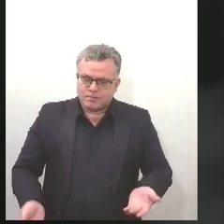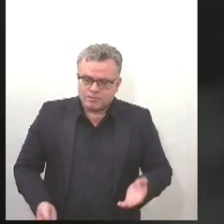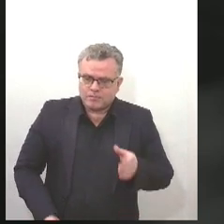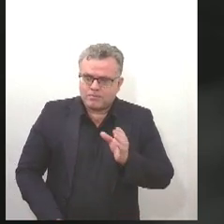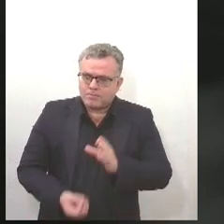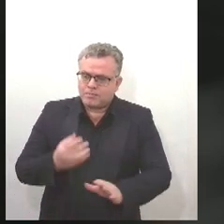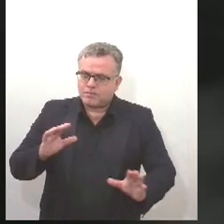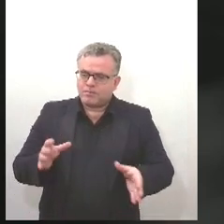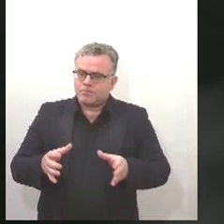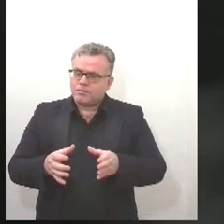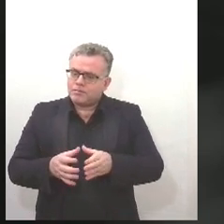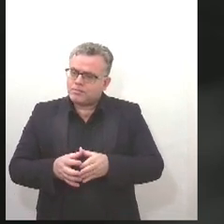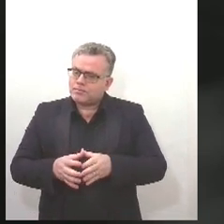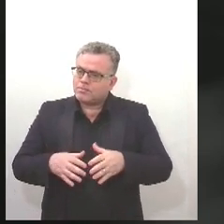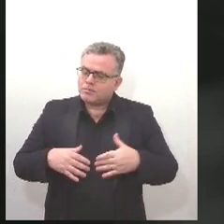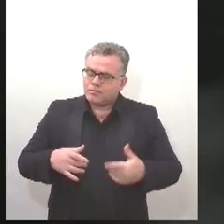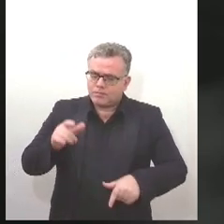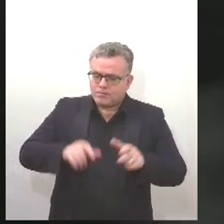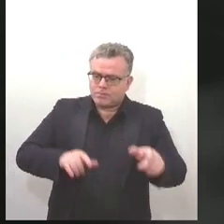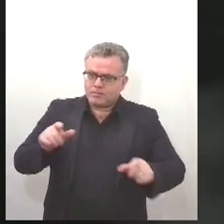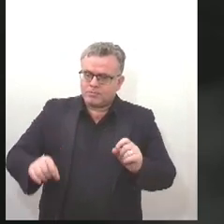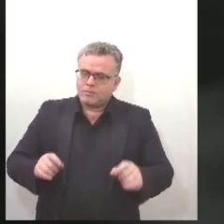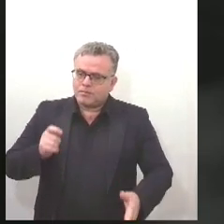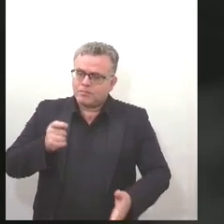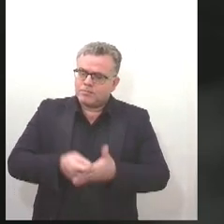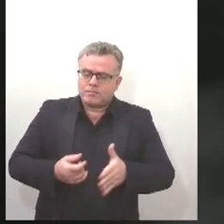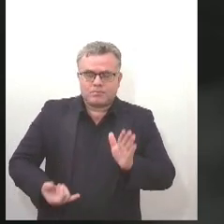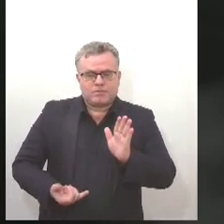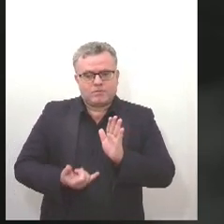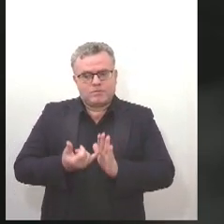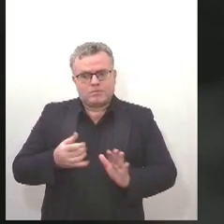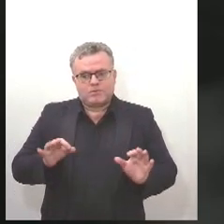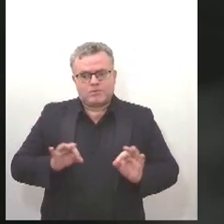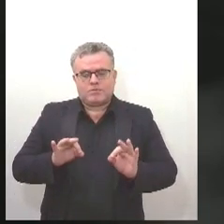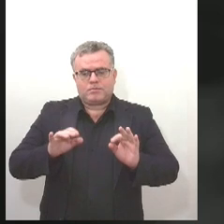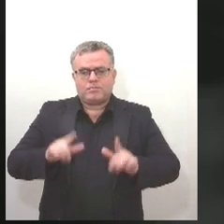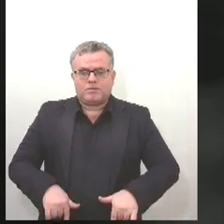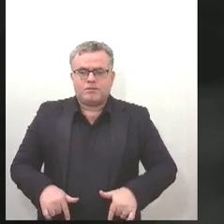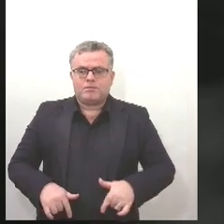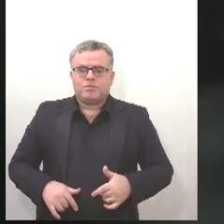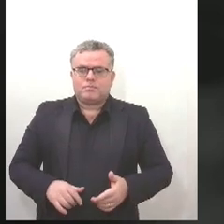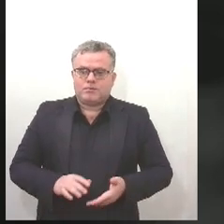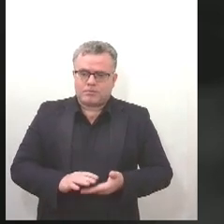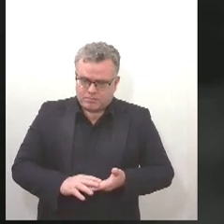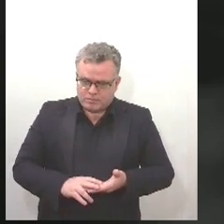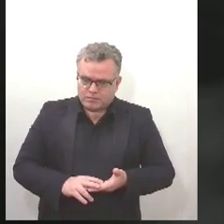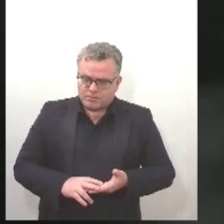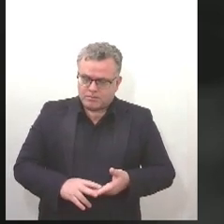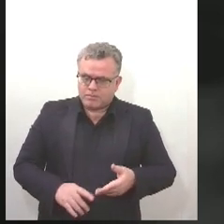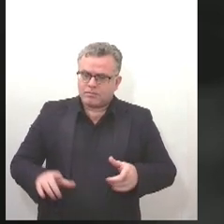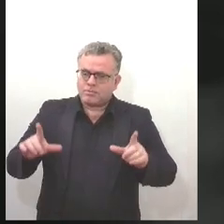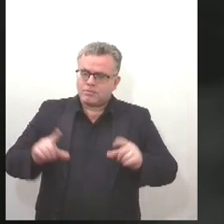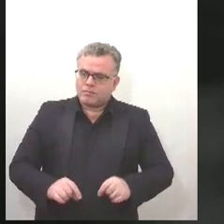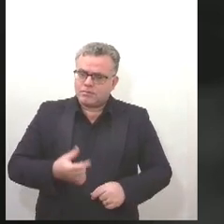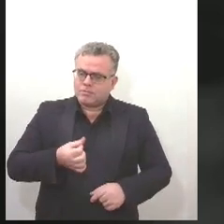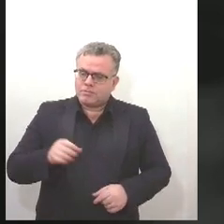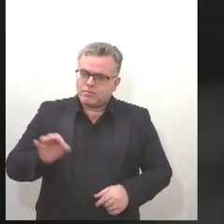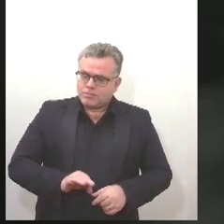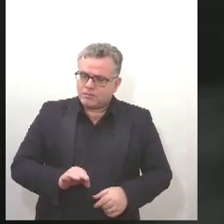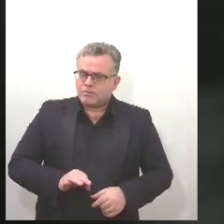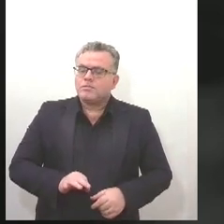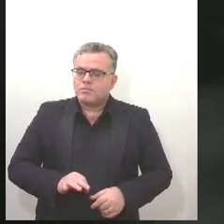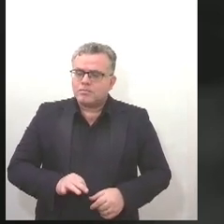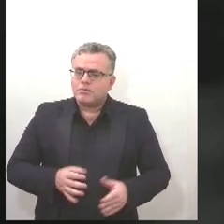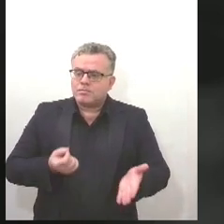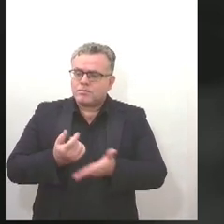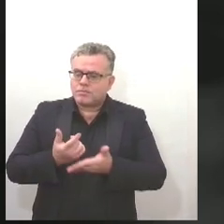será isento do pagamento de imposto Desde que não tenha aderido ao mei redução de 60% na tributação sobre consumo de